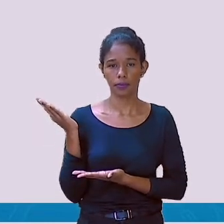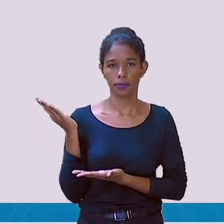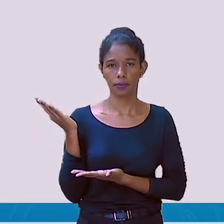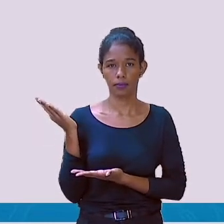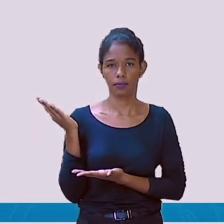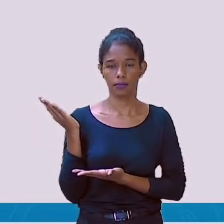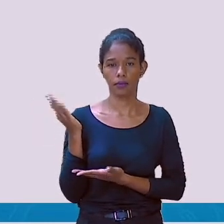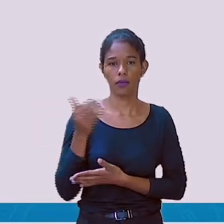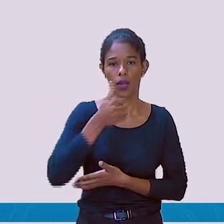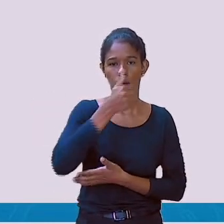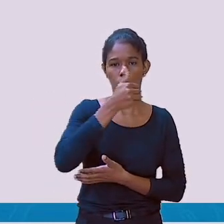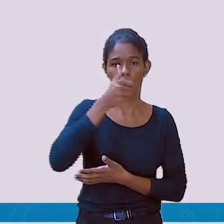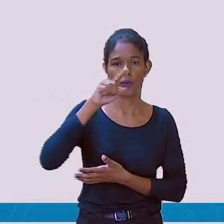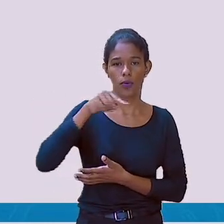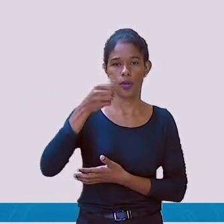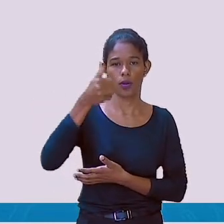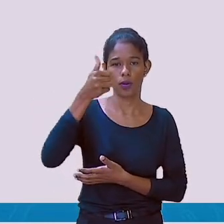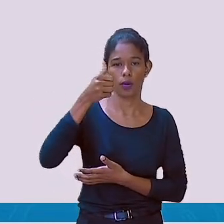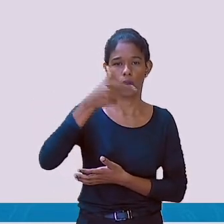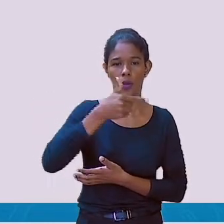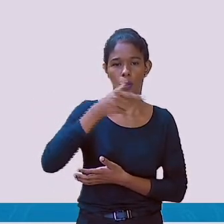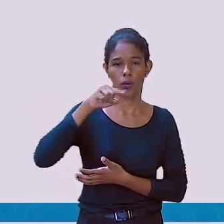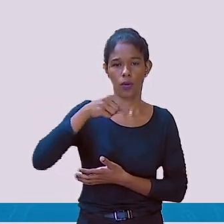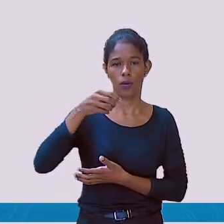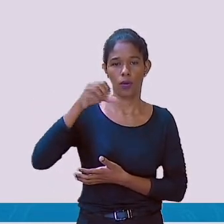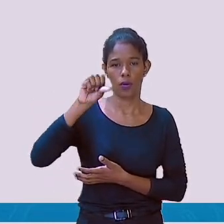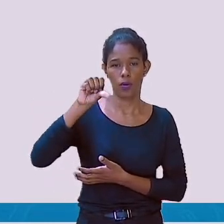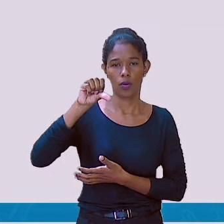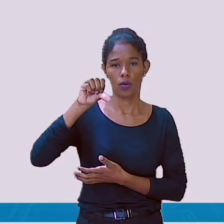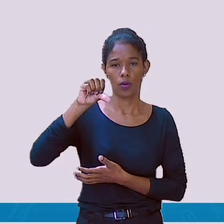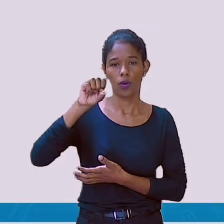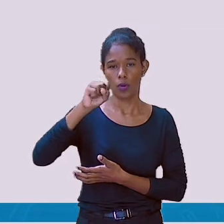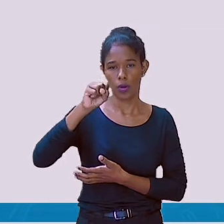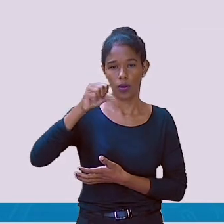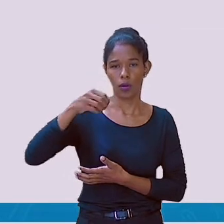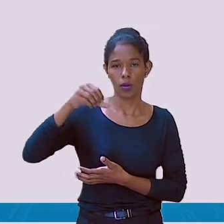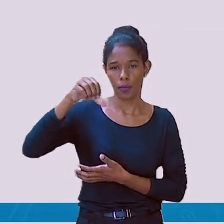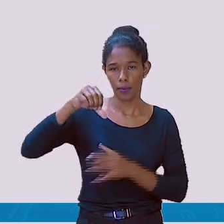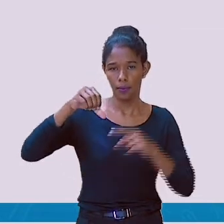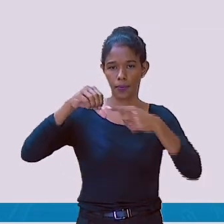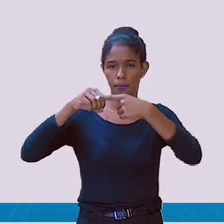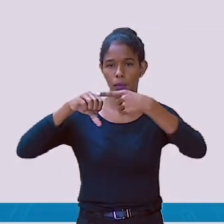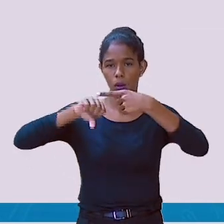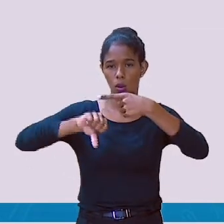9, 1 mais 2, 3. 3,9.